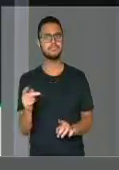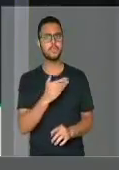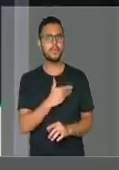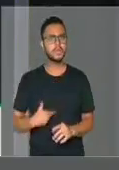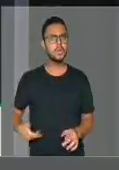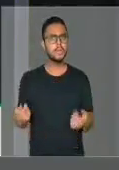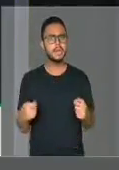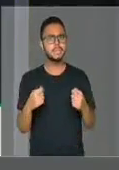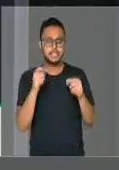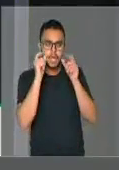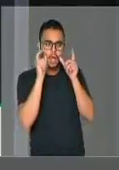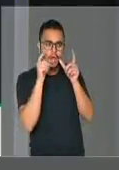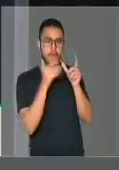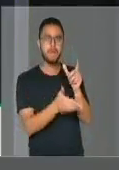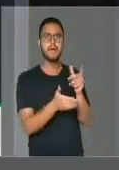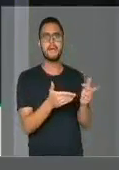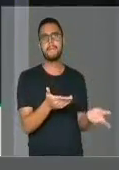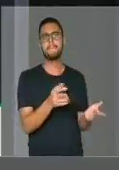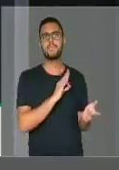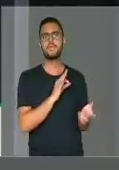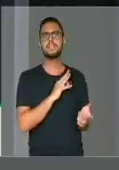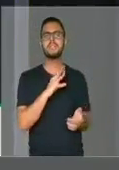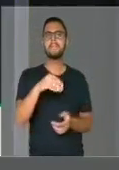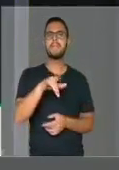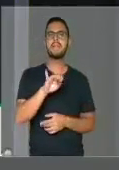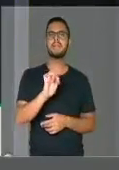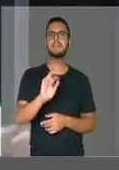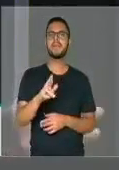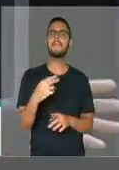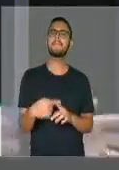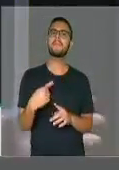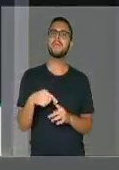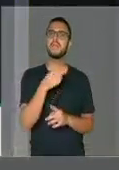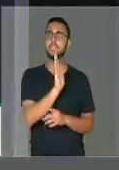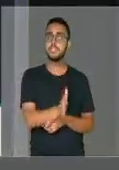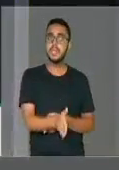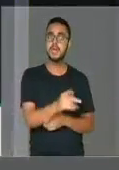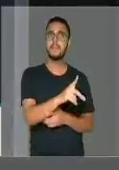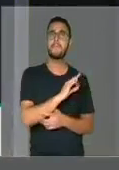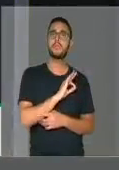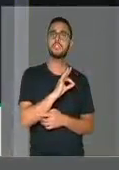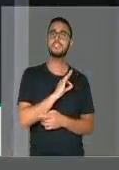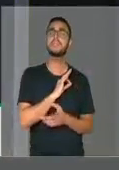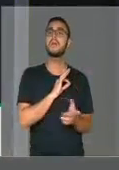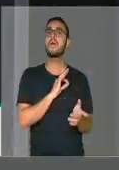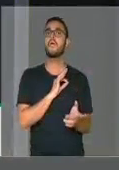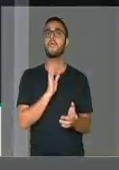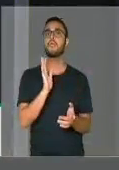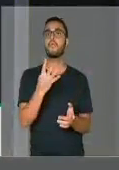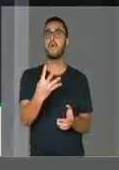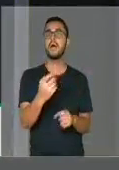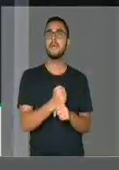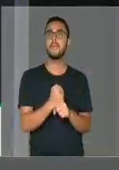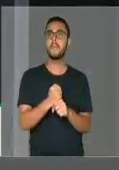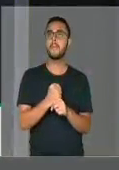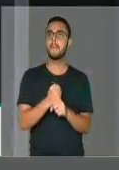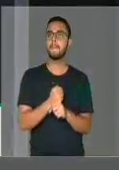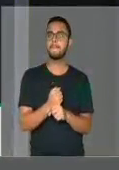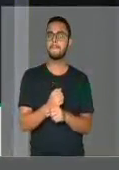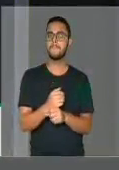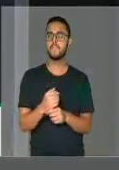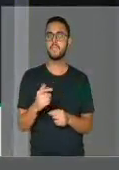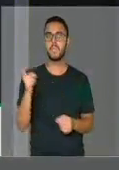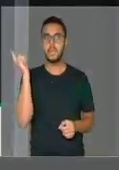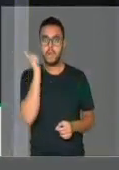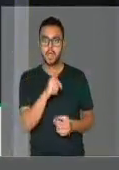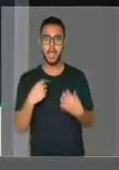Militar, que tem os quartéis sucateados, que os policiais estão há quase 4 anos sem receber uma única peça de